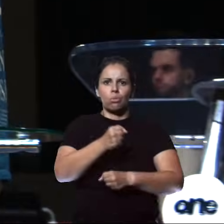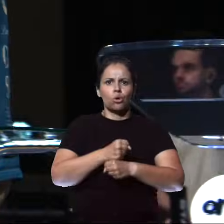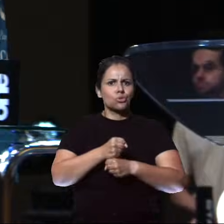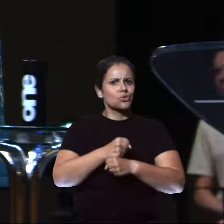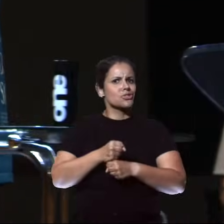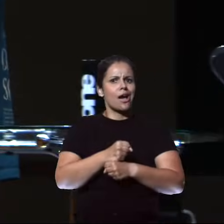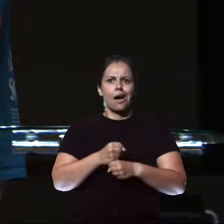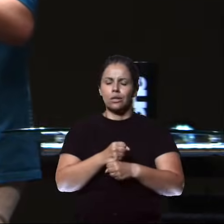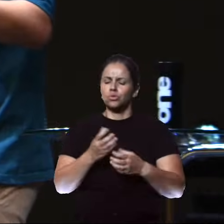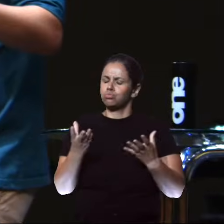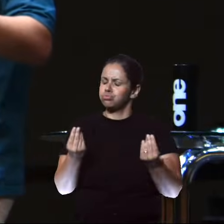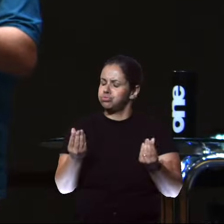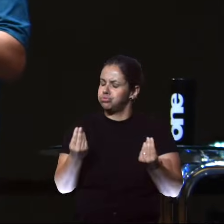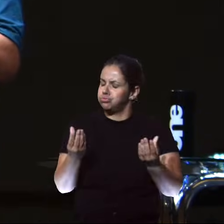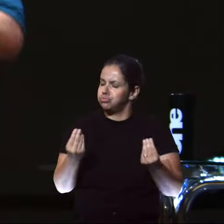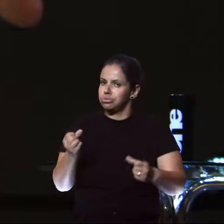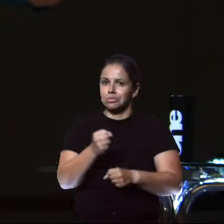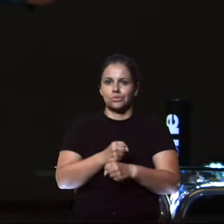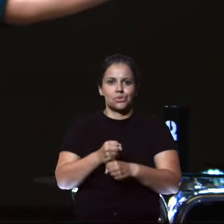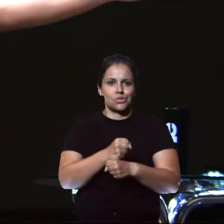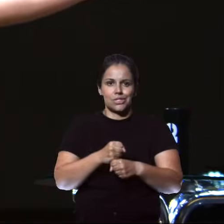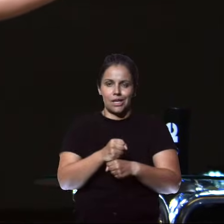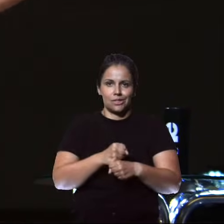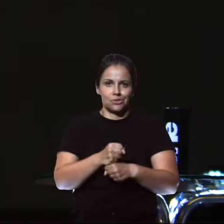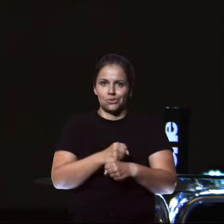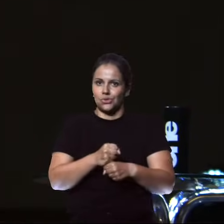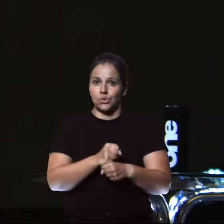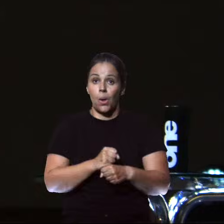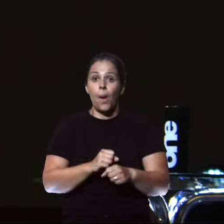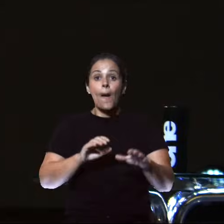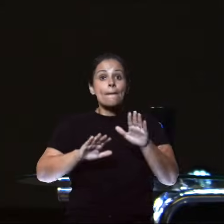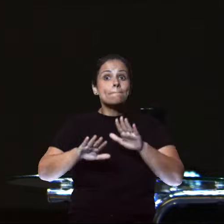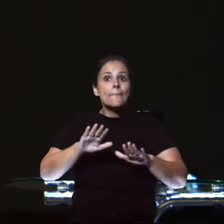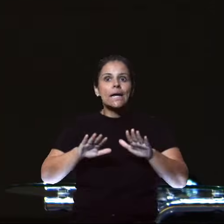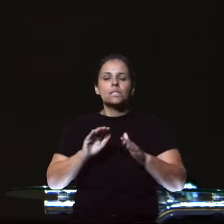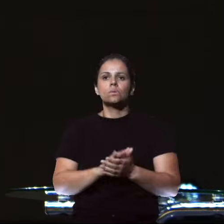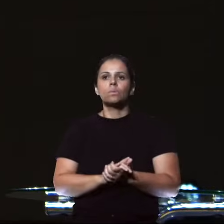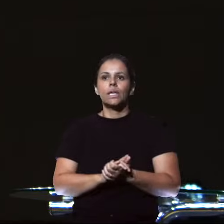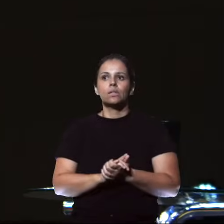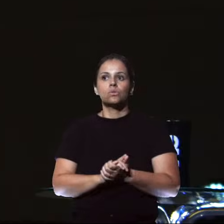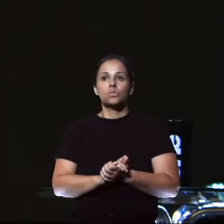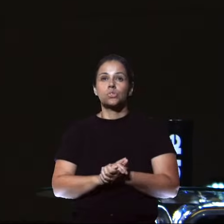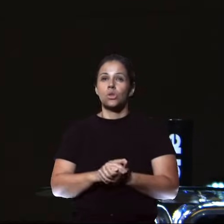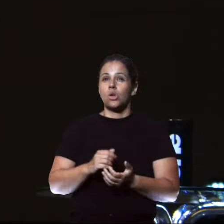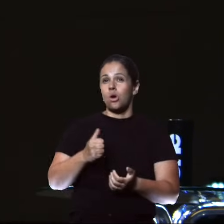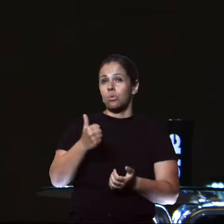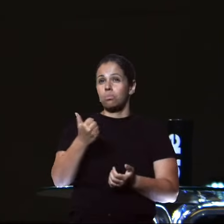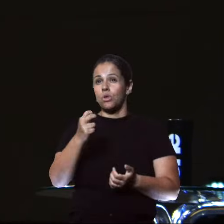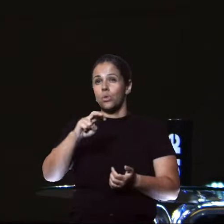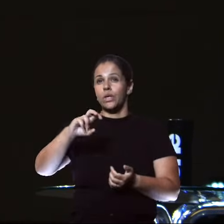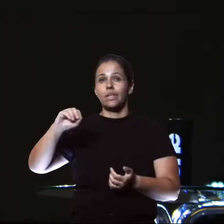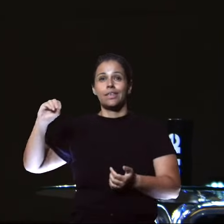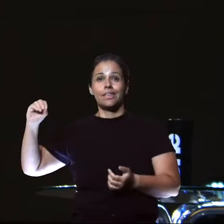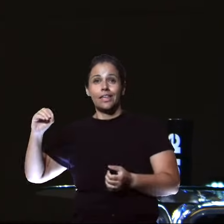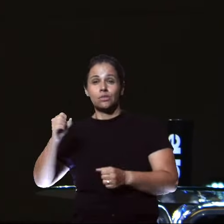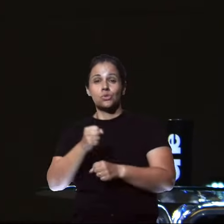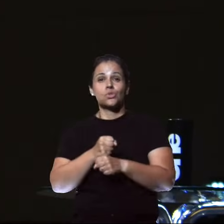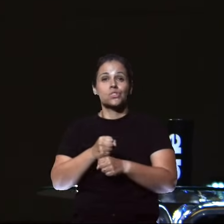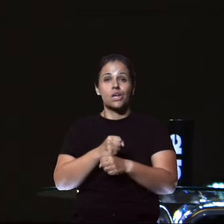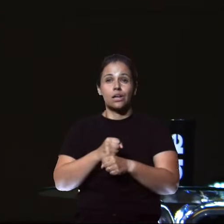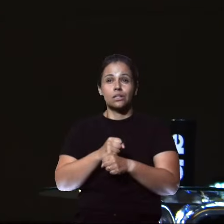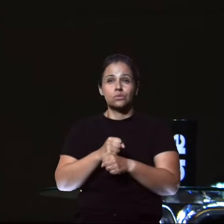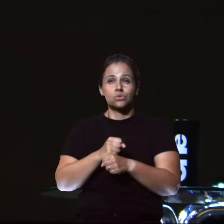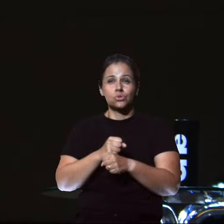faz ideia de quantos anos isso aconteceu? Lá de 1500 até a época em que ela foi apagada, foram